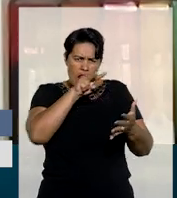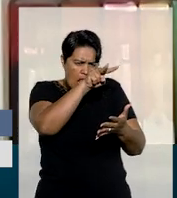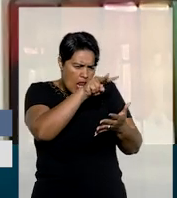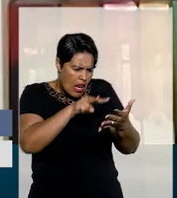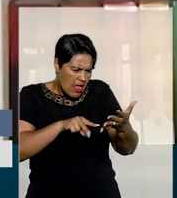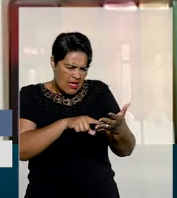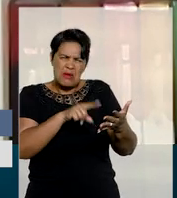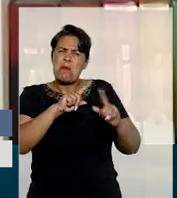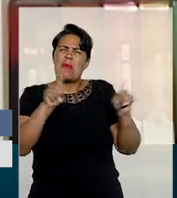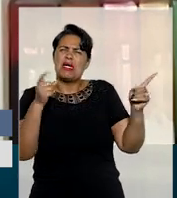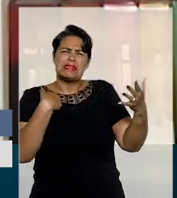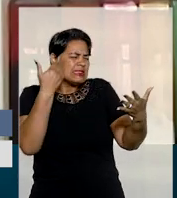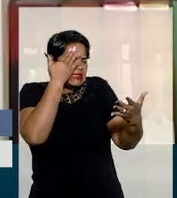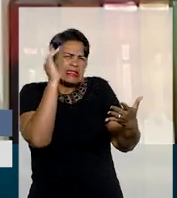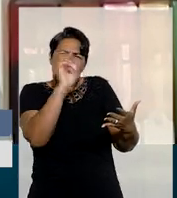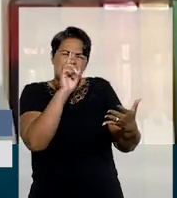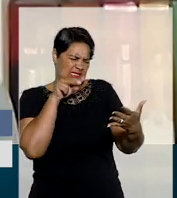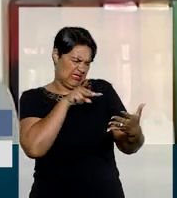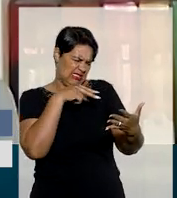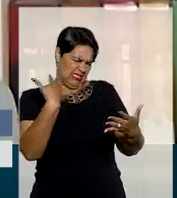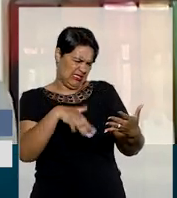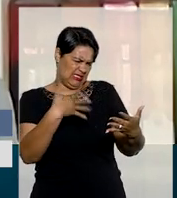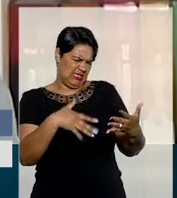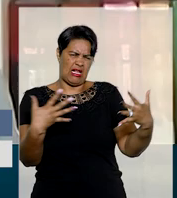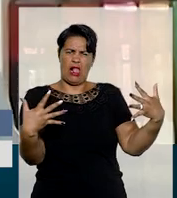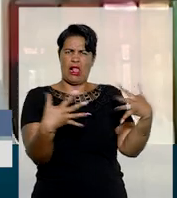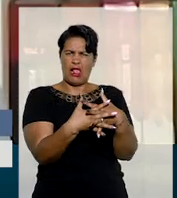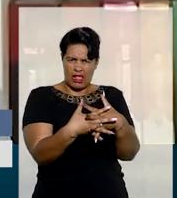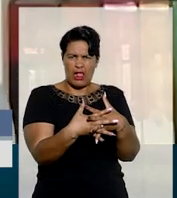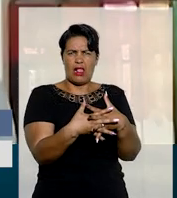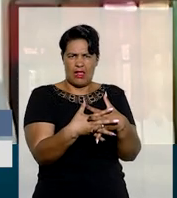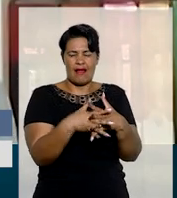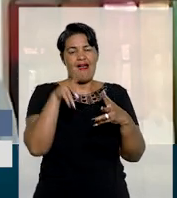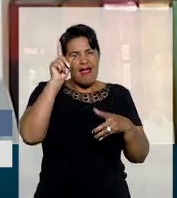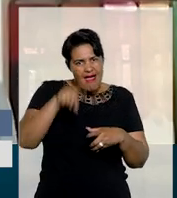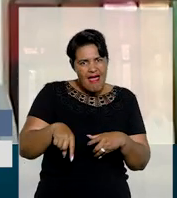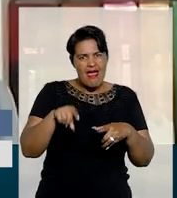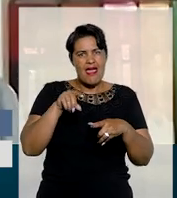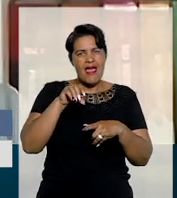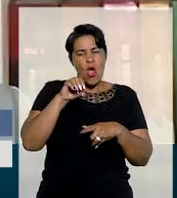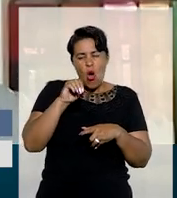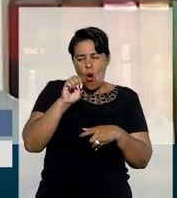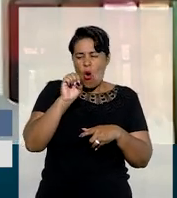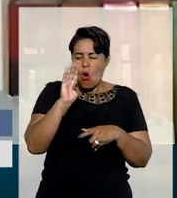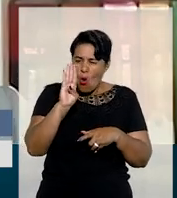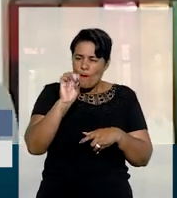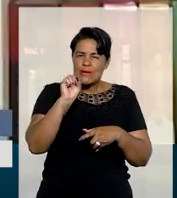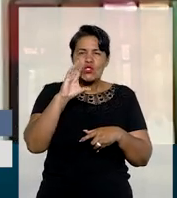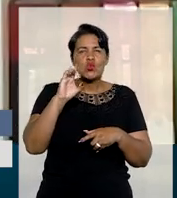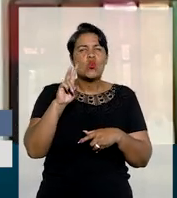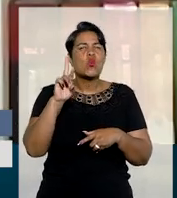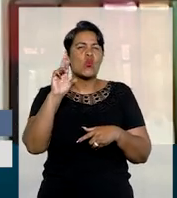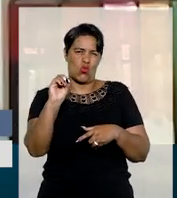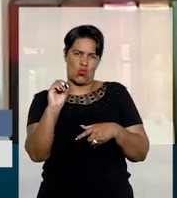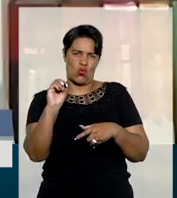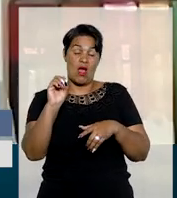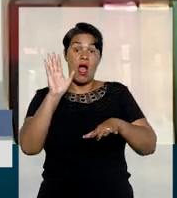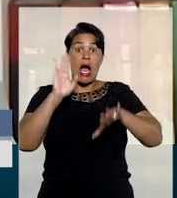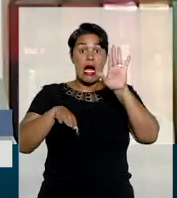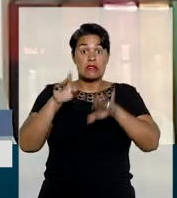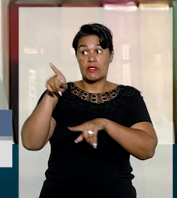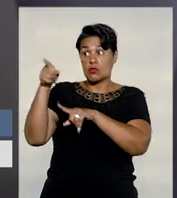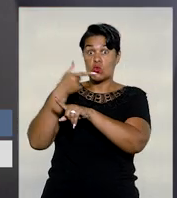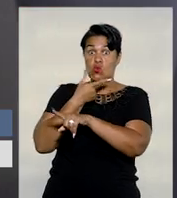Quer dizer, pela leitura do seu texto, a gente não consegue entender exatamente o que se quer dizer com aquilo, né? Pode ser que o